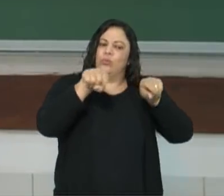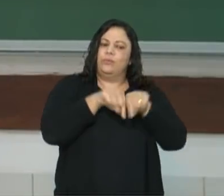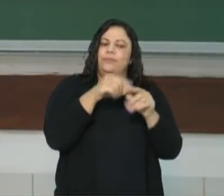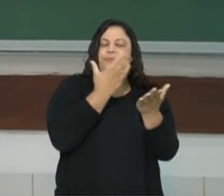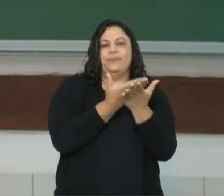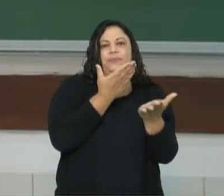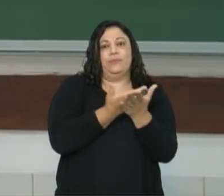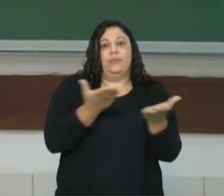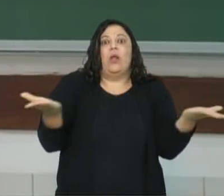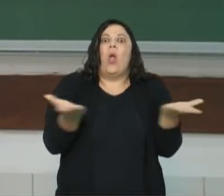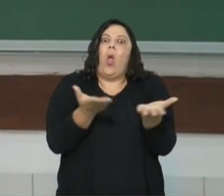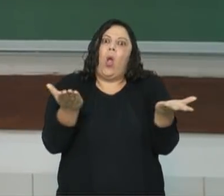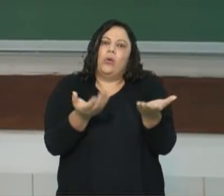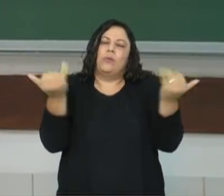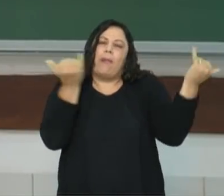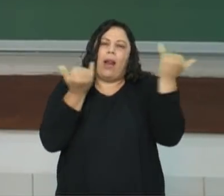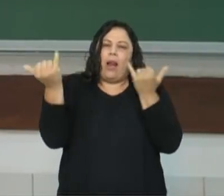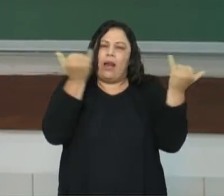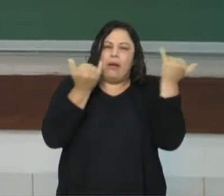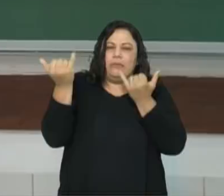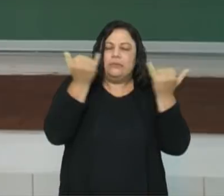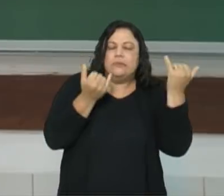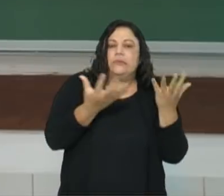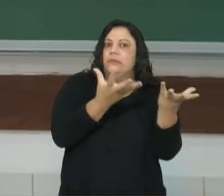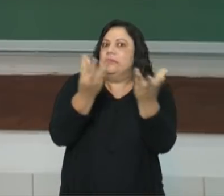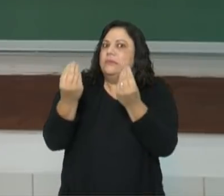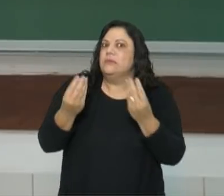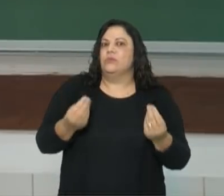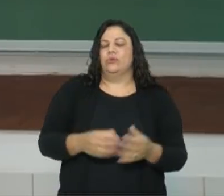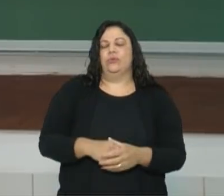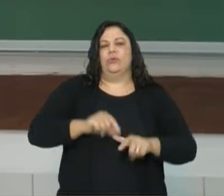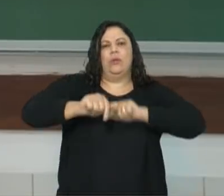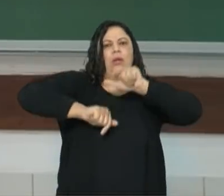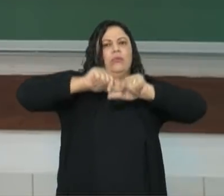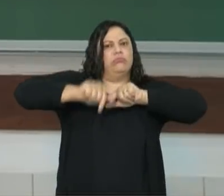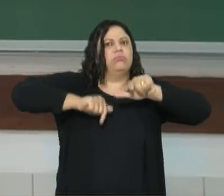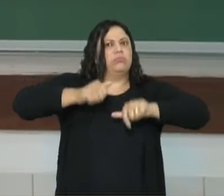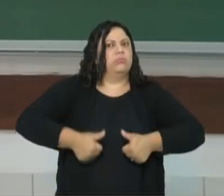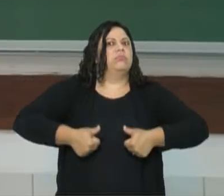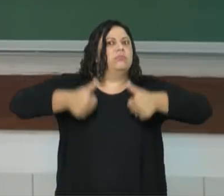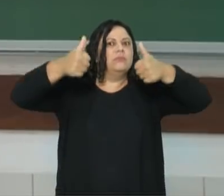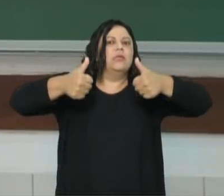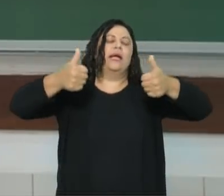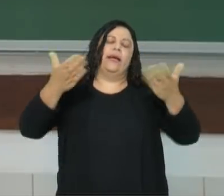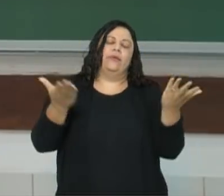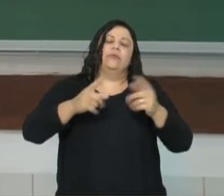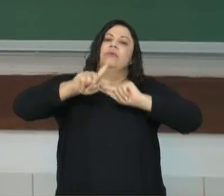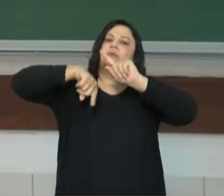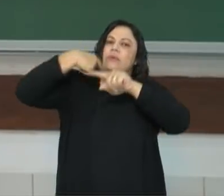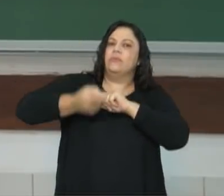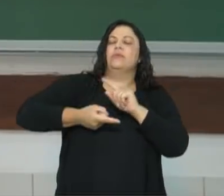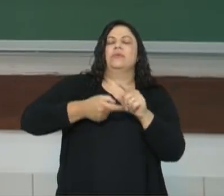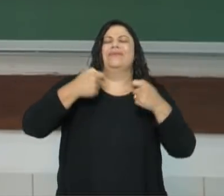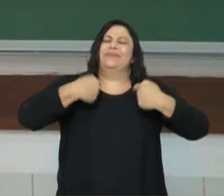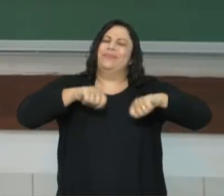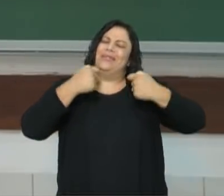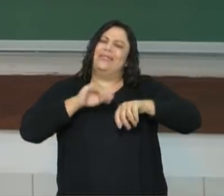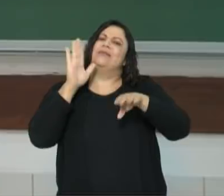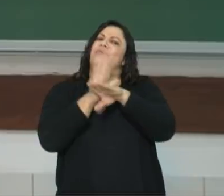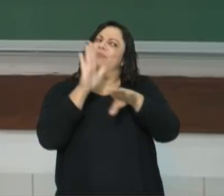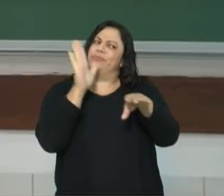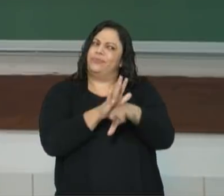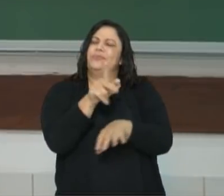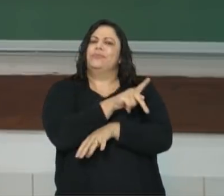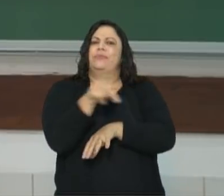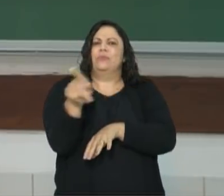de informações bem grande e a velocidade de trabalho vai ser bem alta. E depois você vai precisar de muita assistência junto com o seu